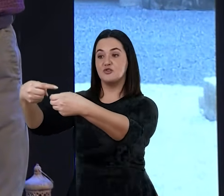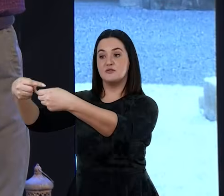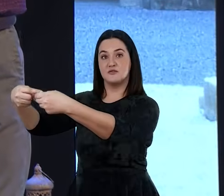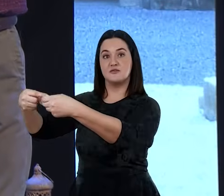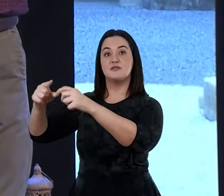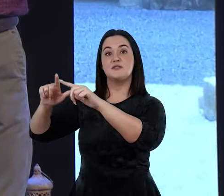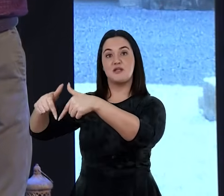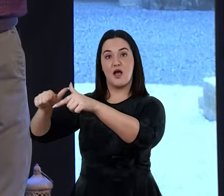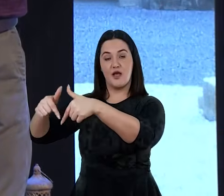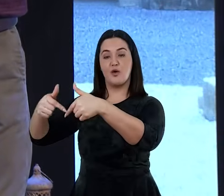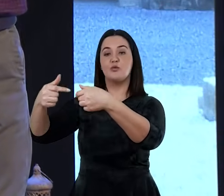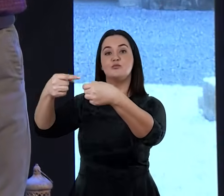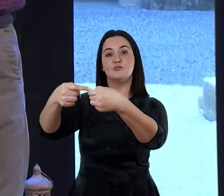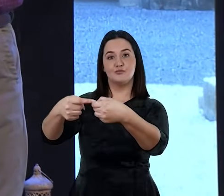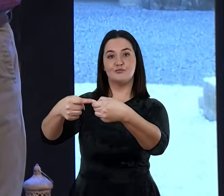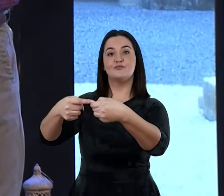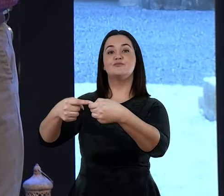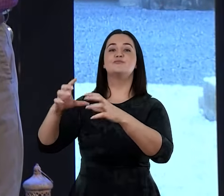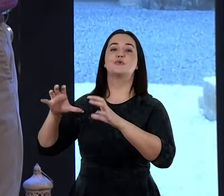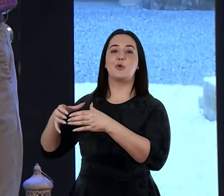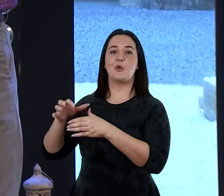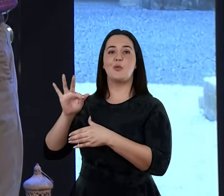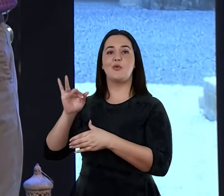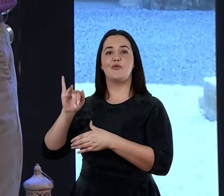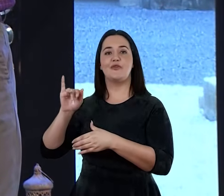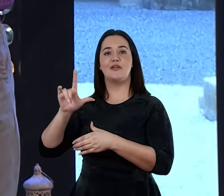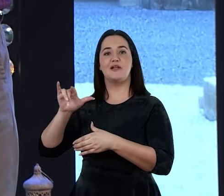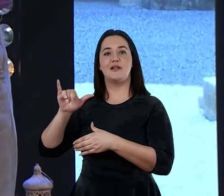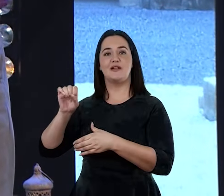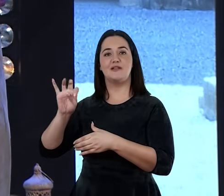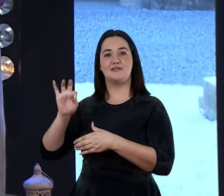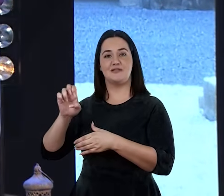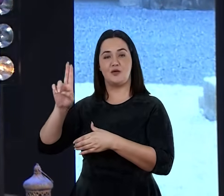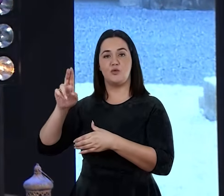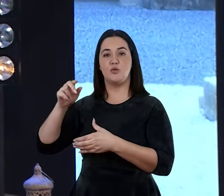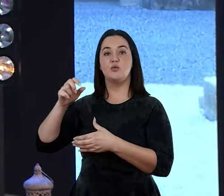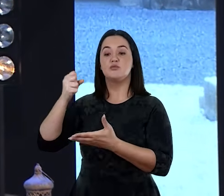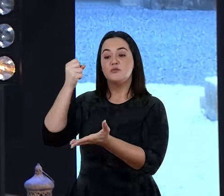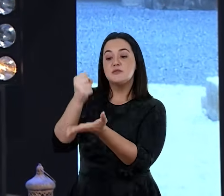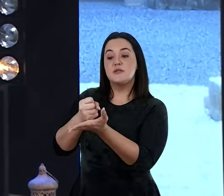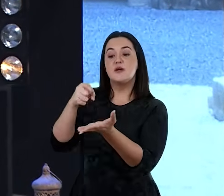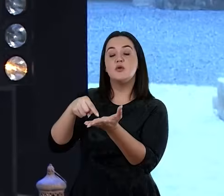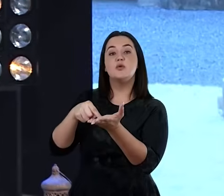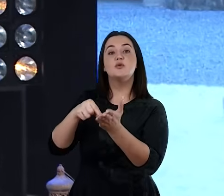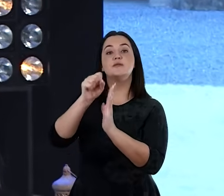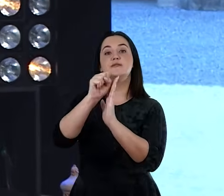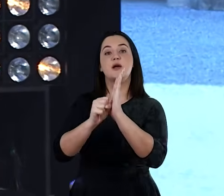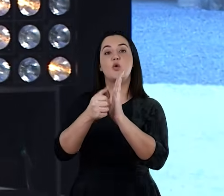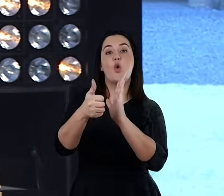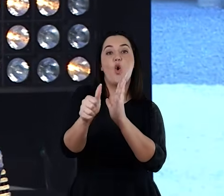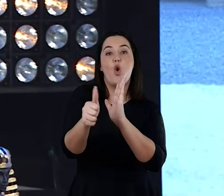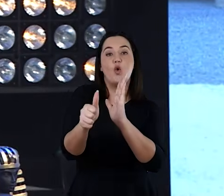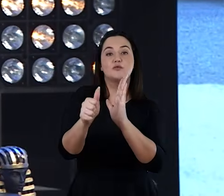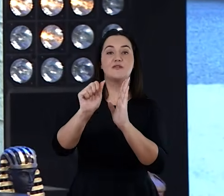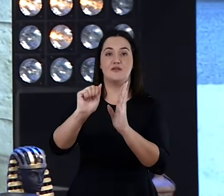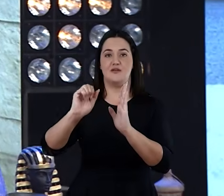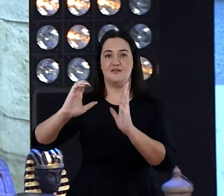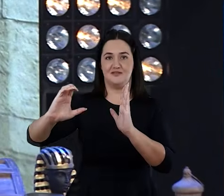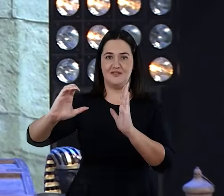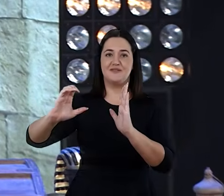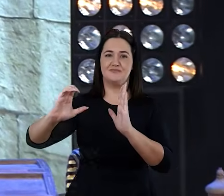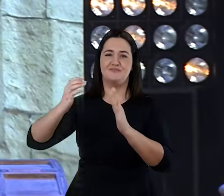o território de Israel e o território filisteu. Esse selo foi datado do século XI a.C., o